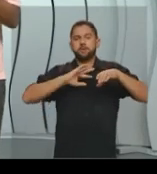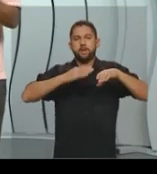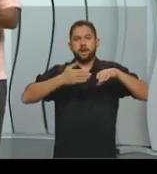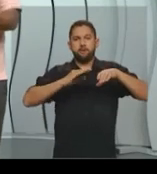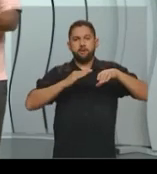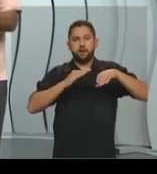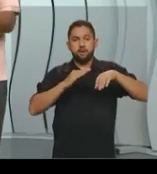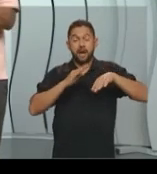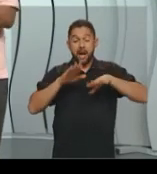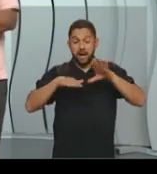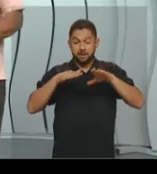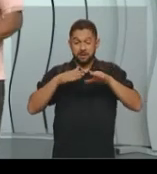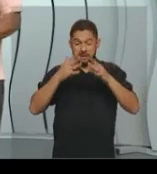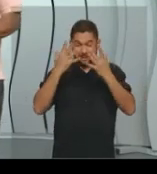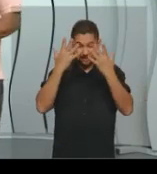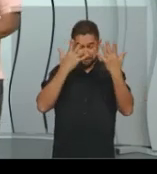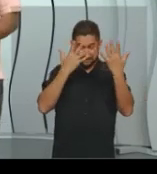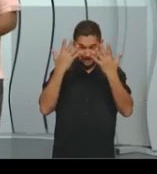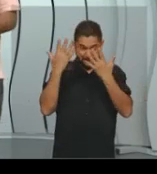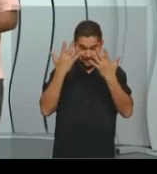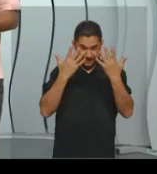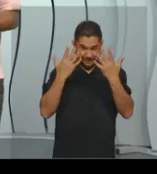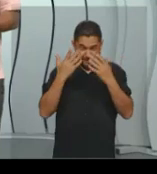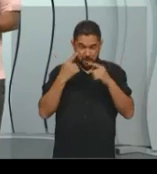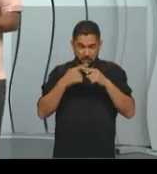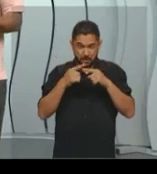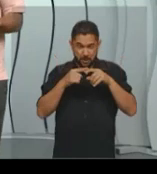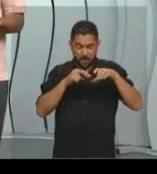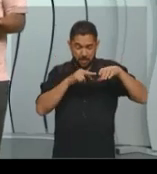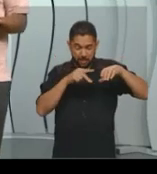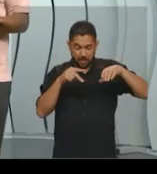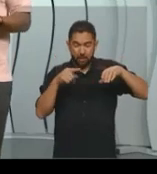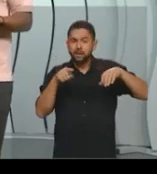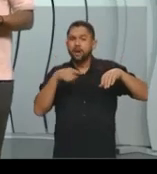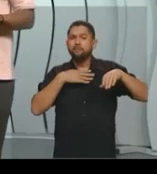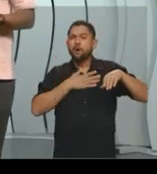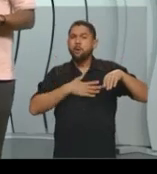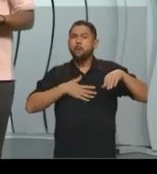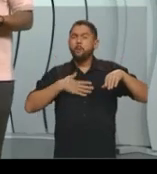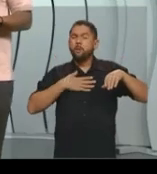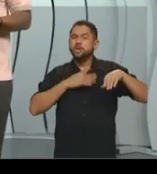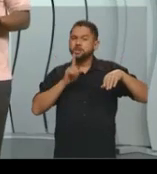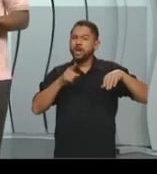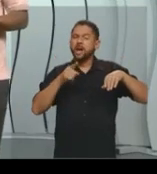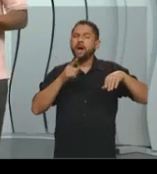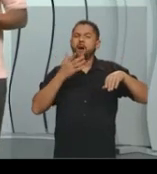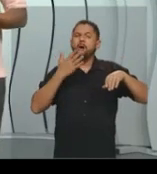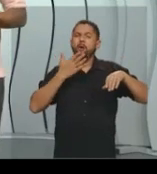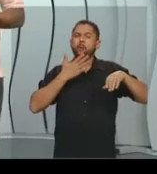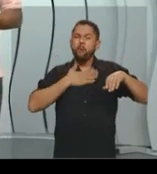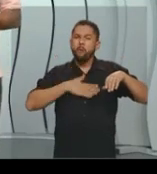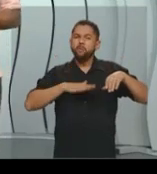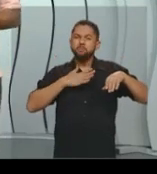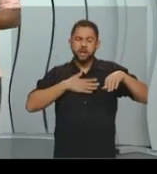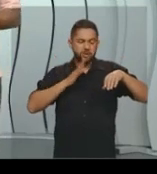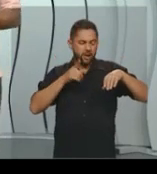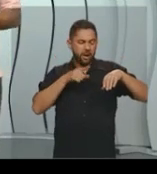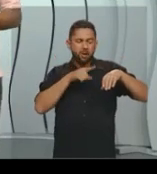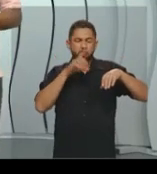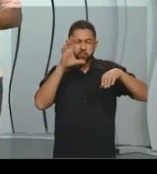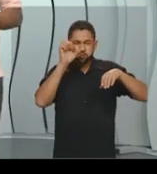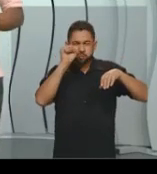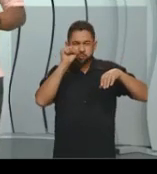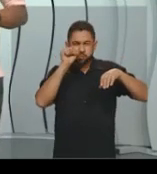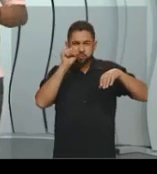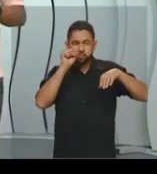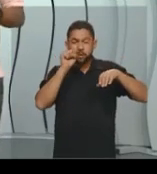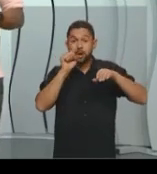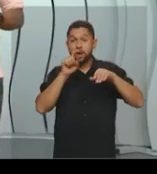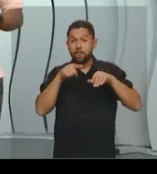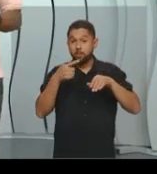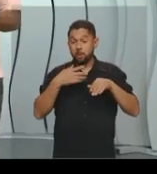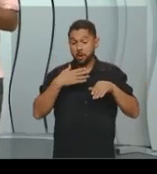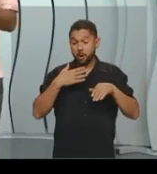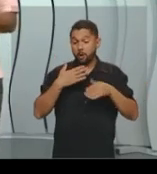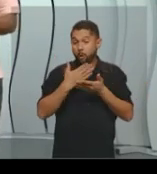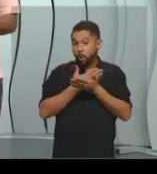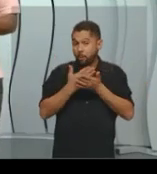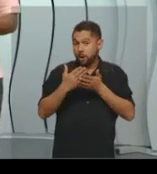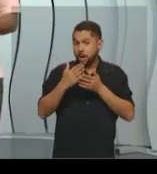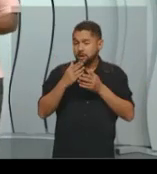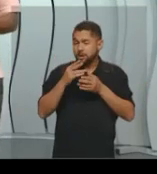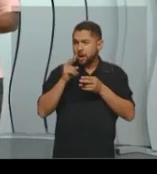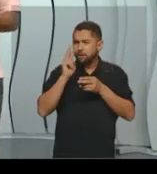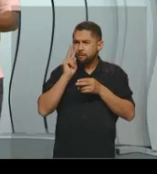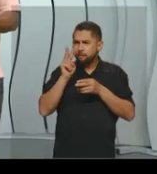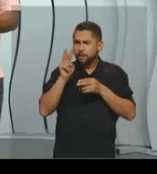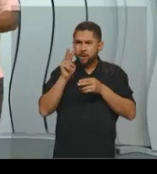consegue enxergar nada do lado de fora, porque estava acostumado com a semi-escuridão da caverna. Depois ele começa a se acostumar a ver as coisas e